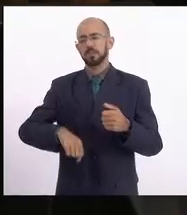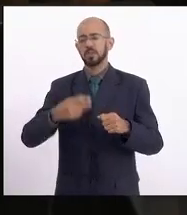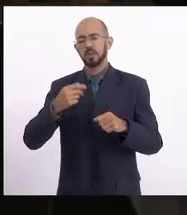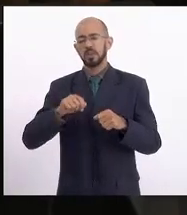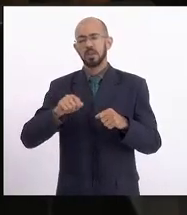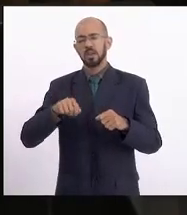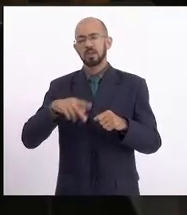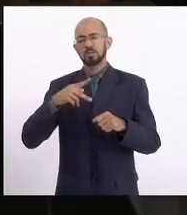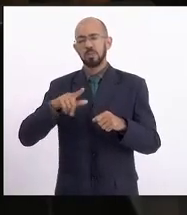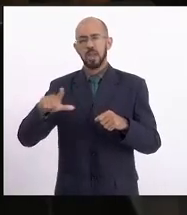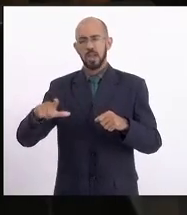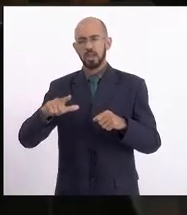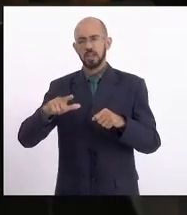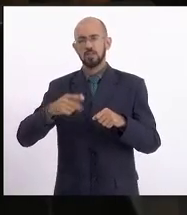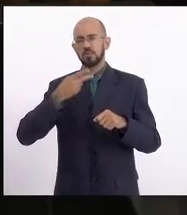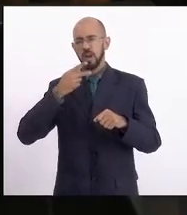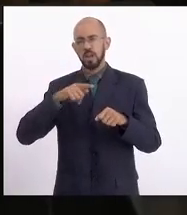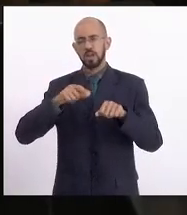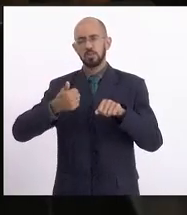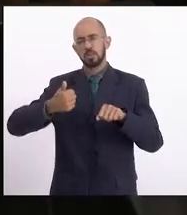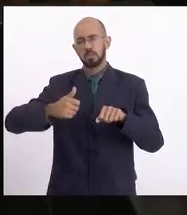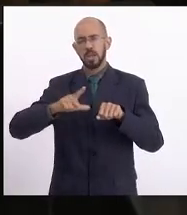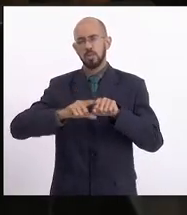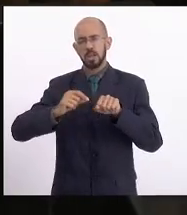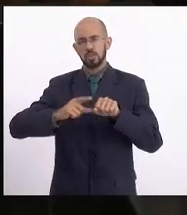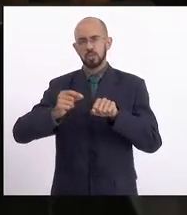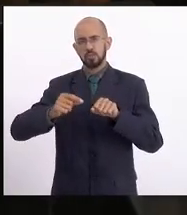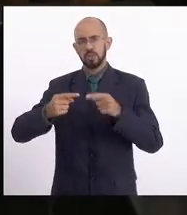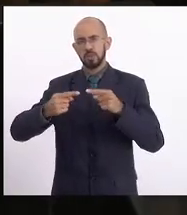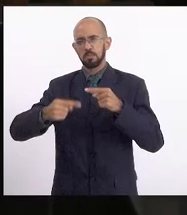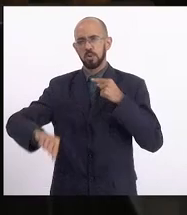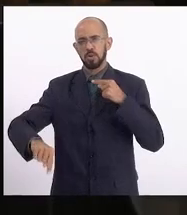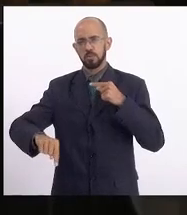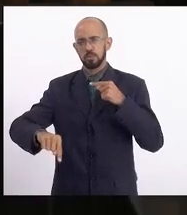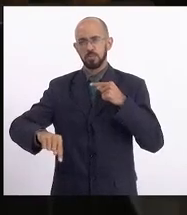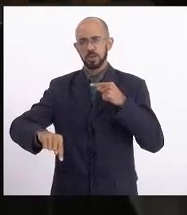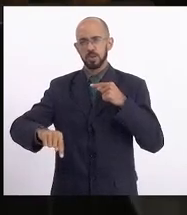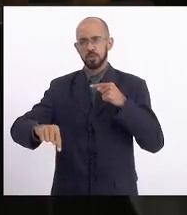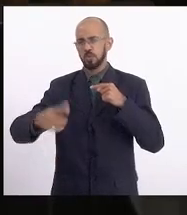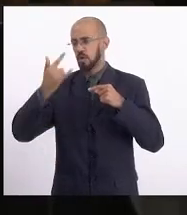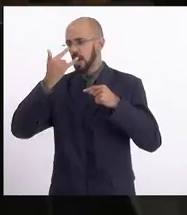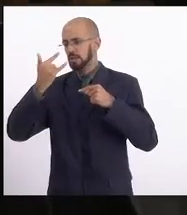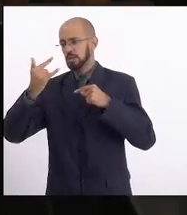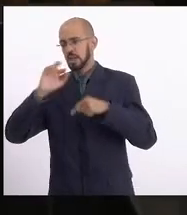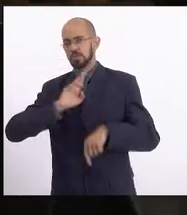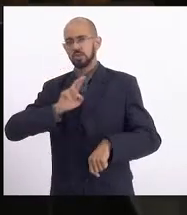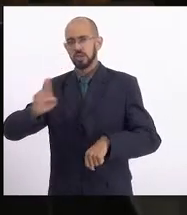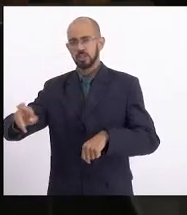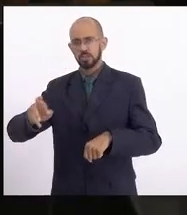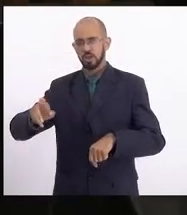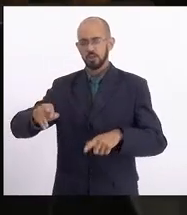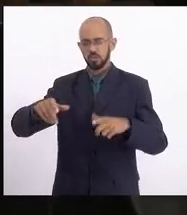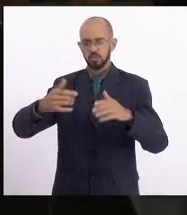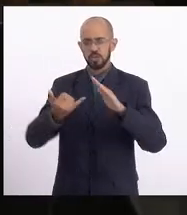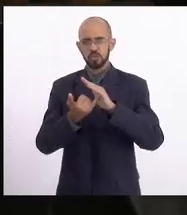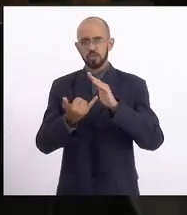artigo que fica proibido o assédio religioso nas instituições públicas e privadas do Estado do Rio de